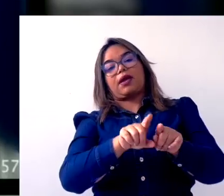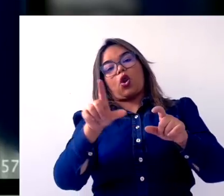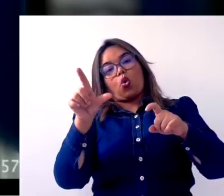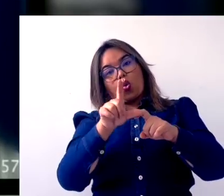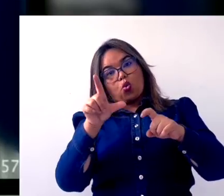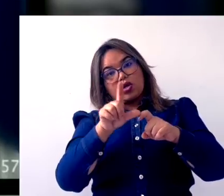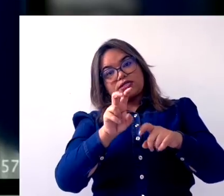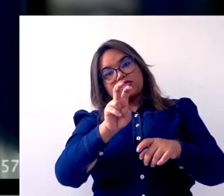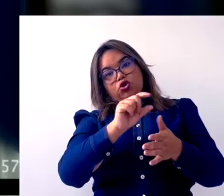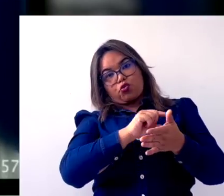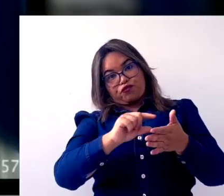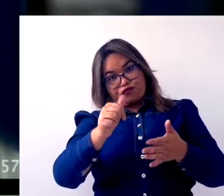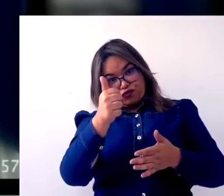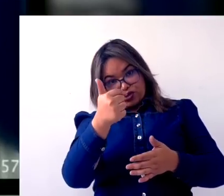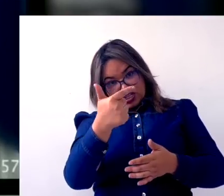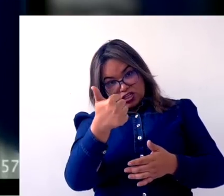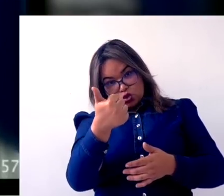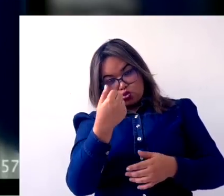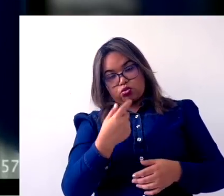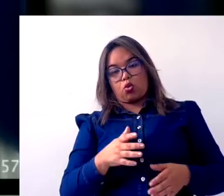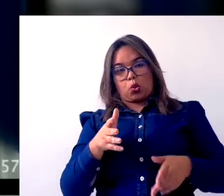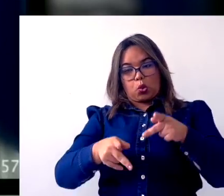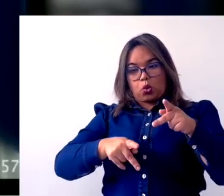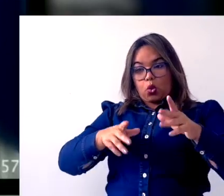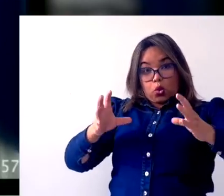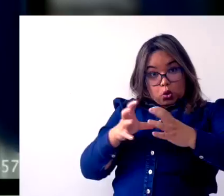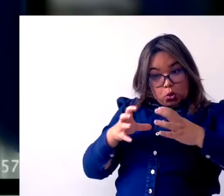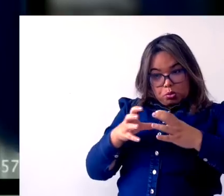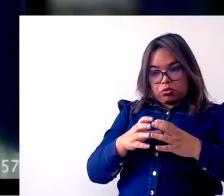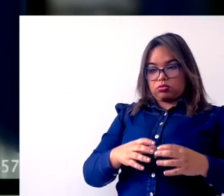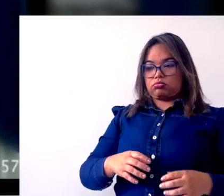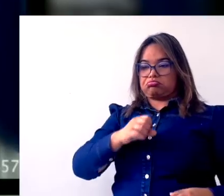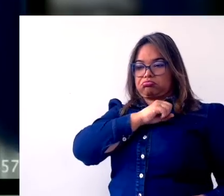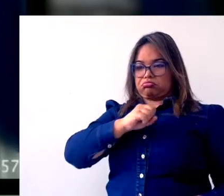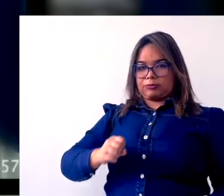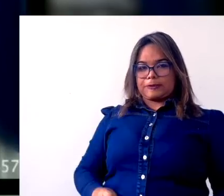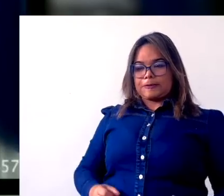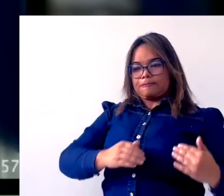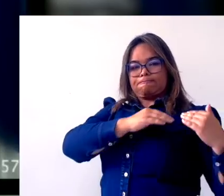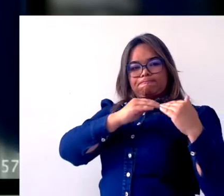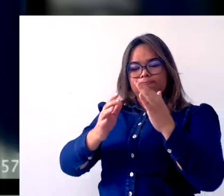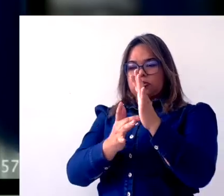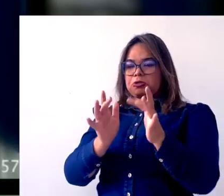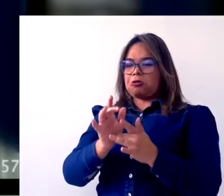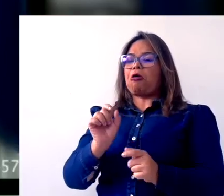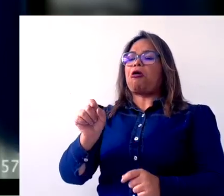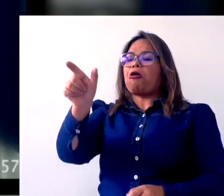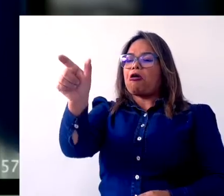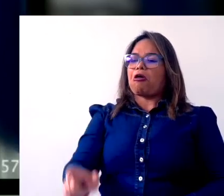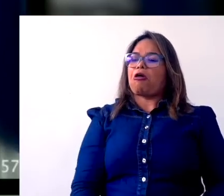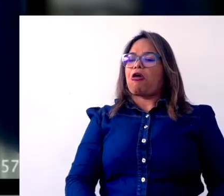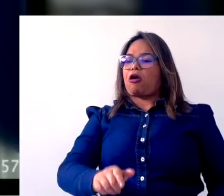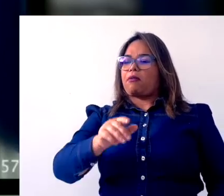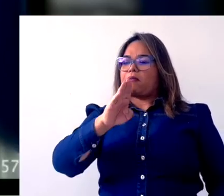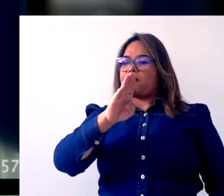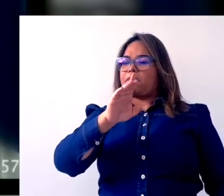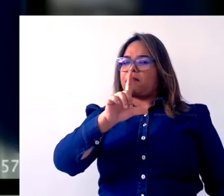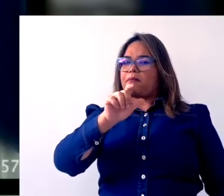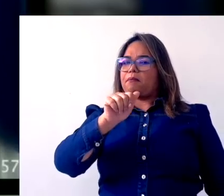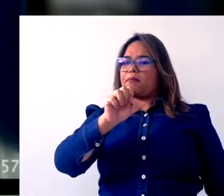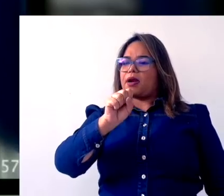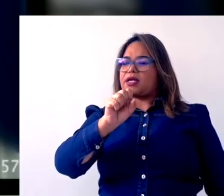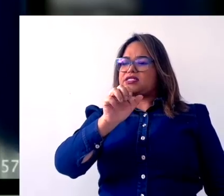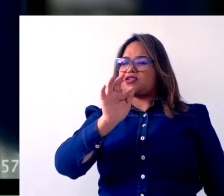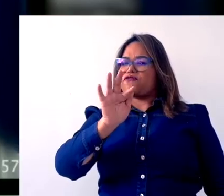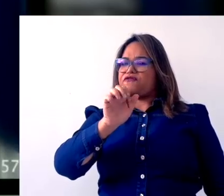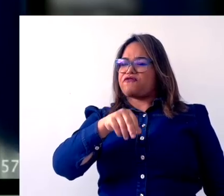fariseus começaram a argumentar dizendo: quem é este que fala blasfêmias? Quem é que pode perdoar os pecados senão Deus apenas? Então,